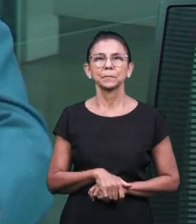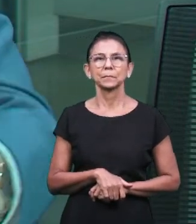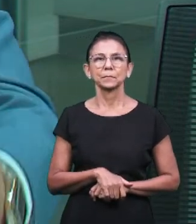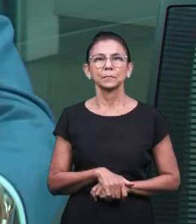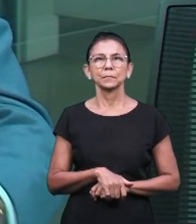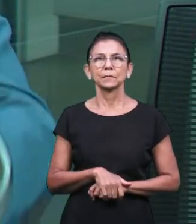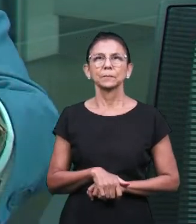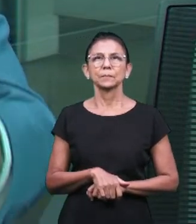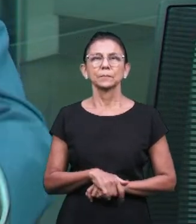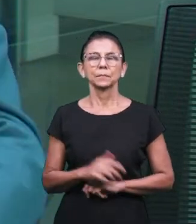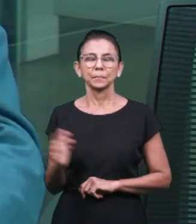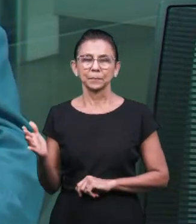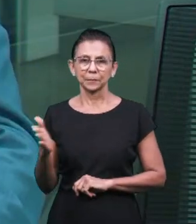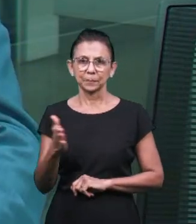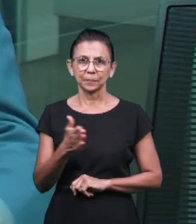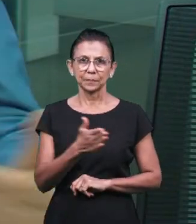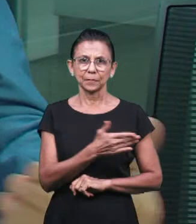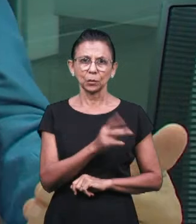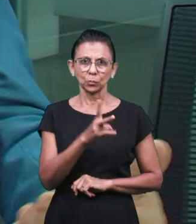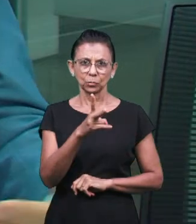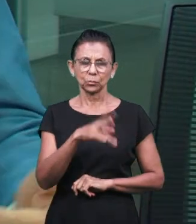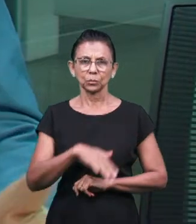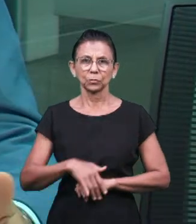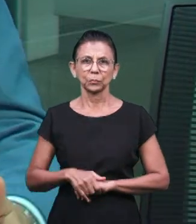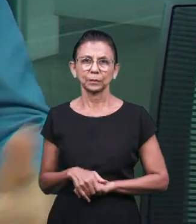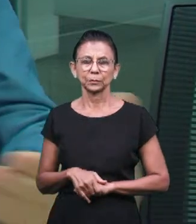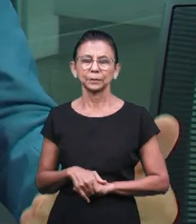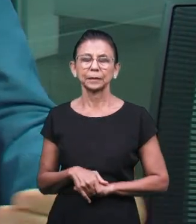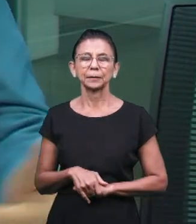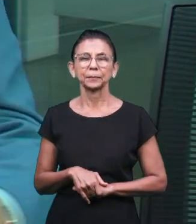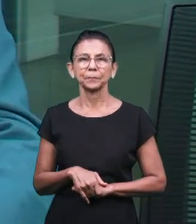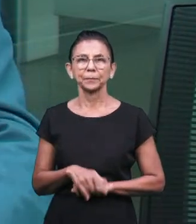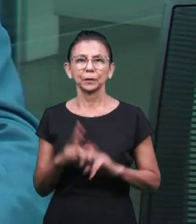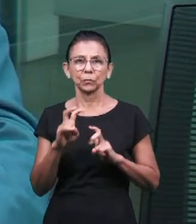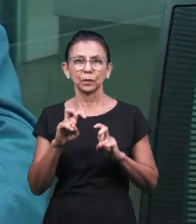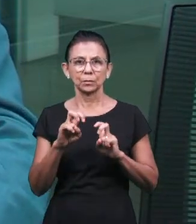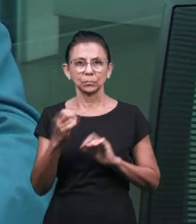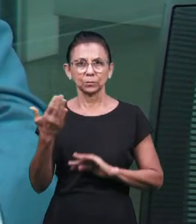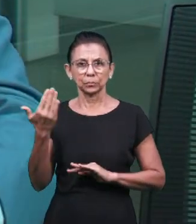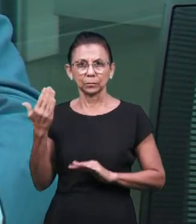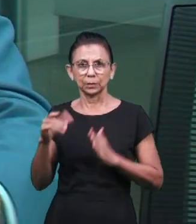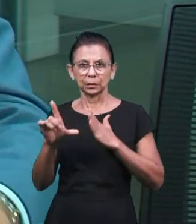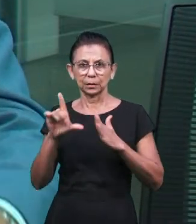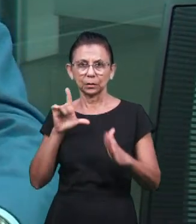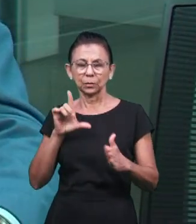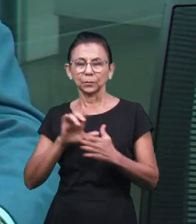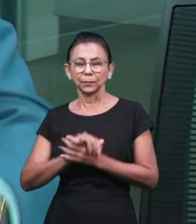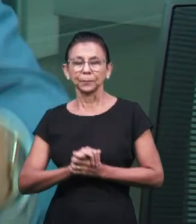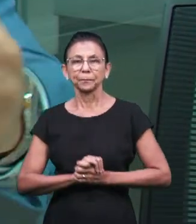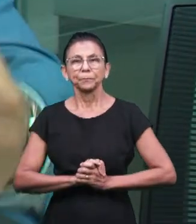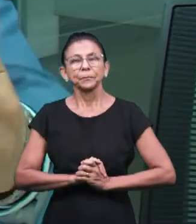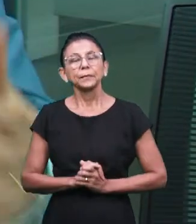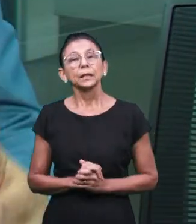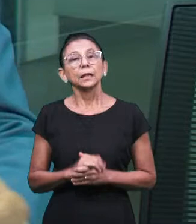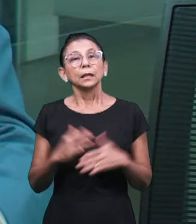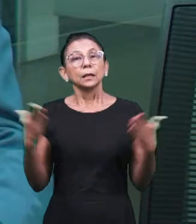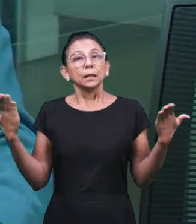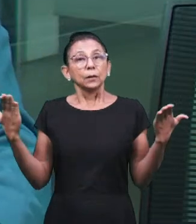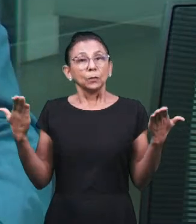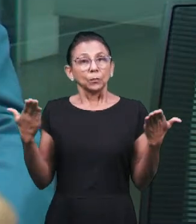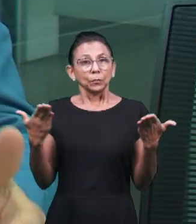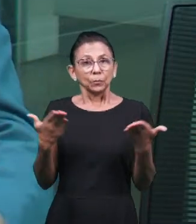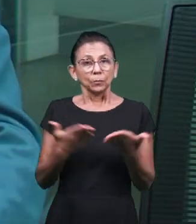como resultado disso, desse grupo de mulheres hoje que são senhoras, são jovens senhoras que têm exatamente um resultado lá